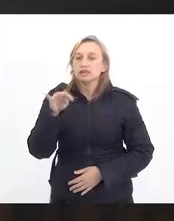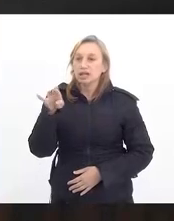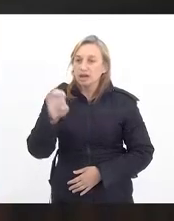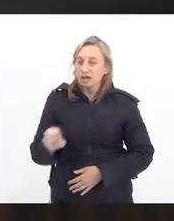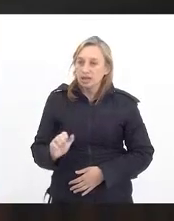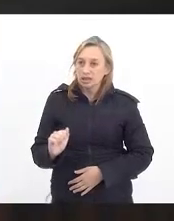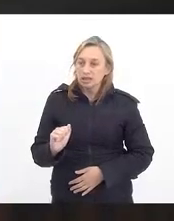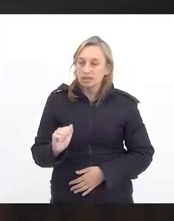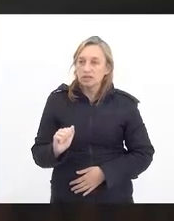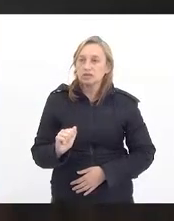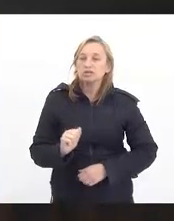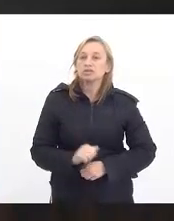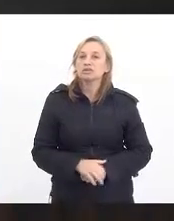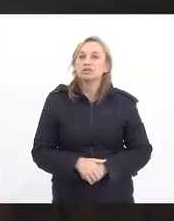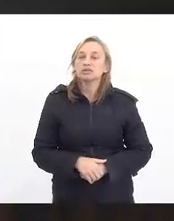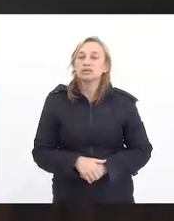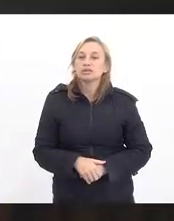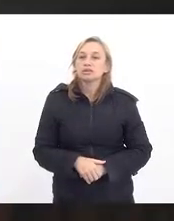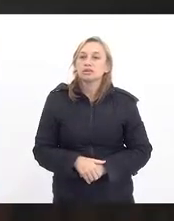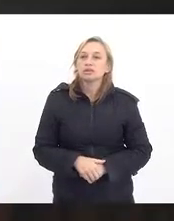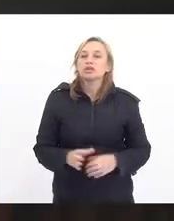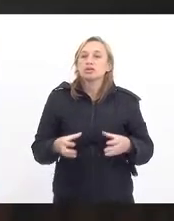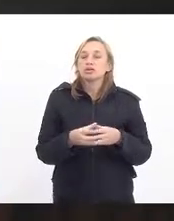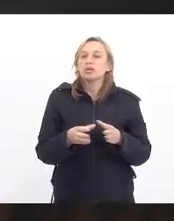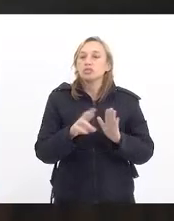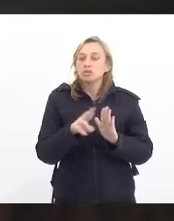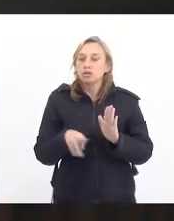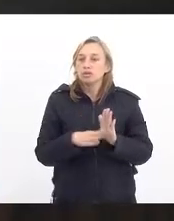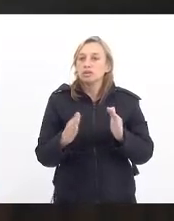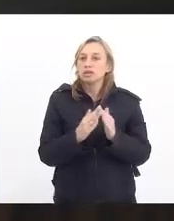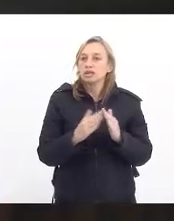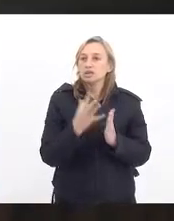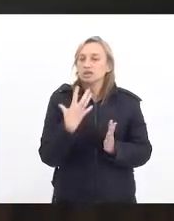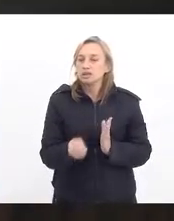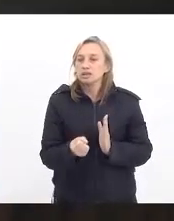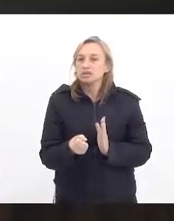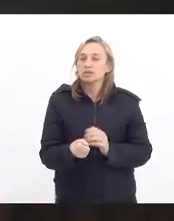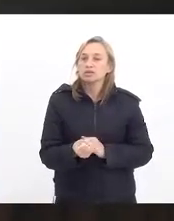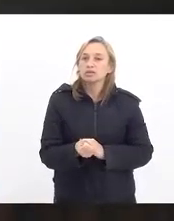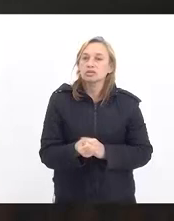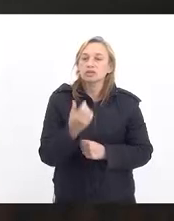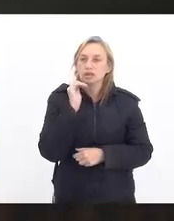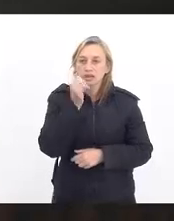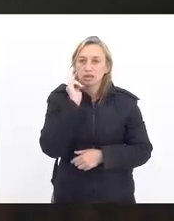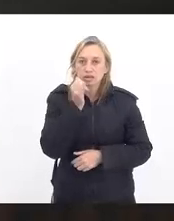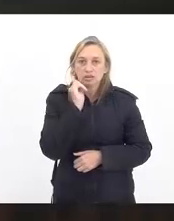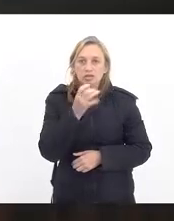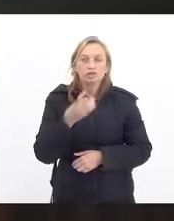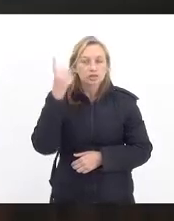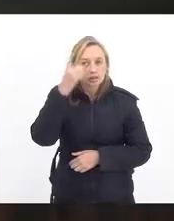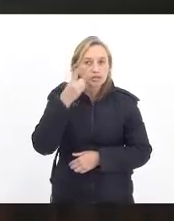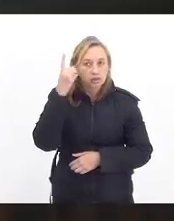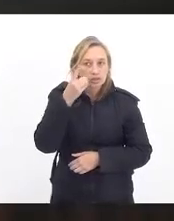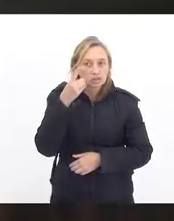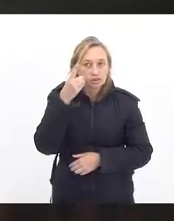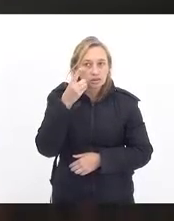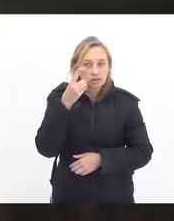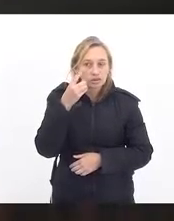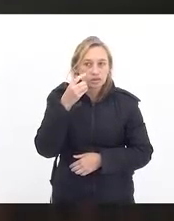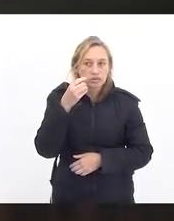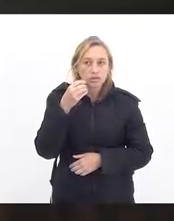Tereza Cristina Rodrigues dos Santos parecer da comissão de normas internas e proposições externas favorável relator Deputado